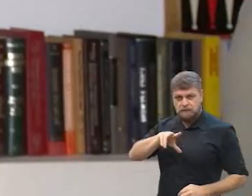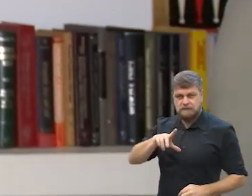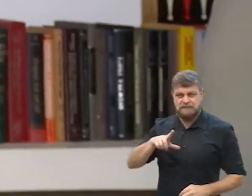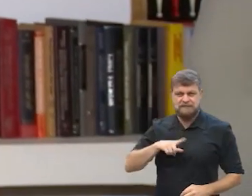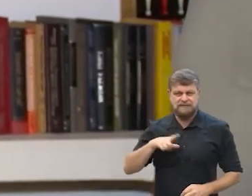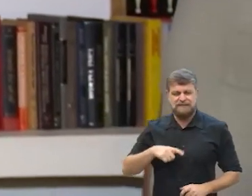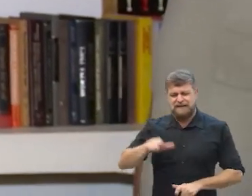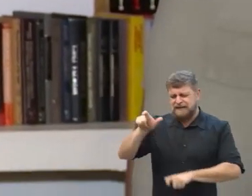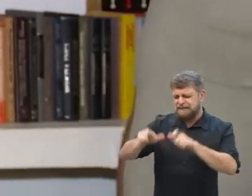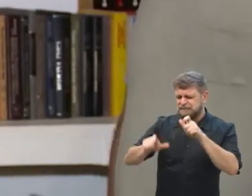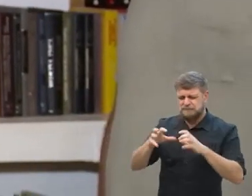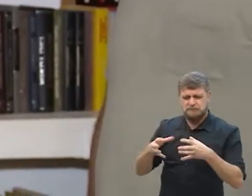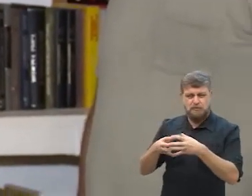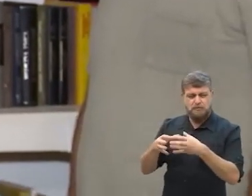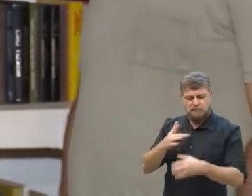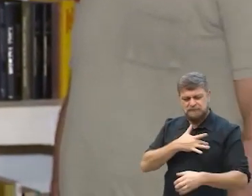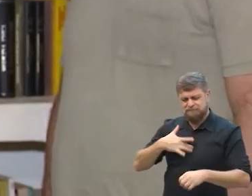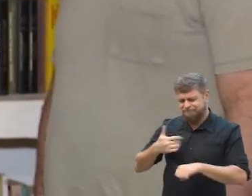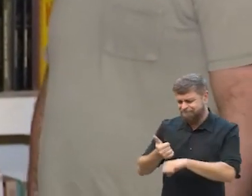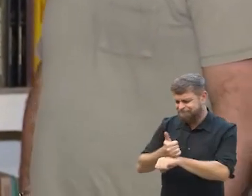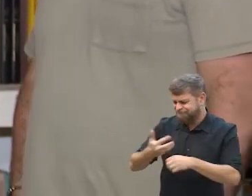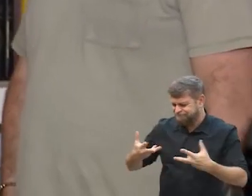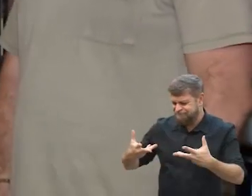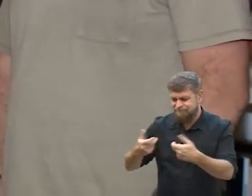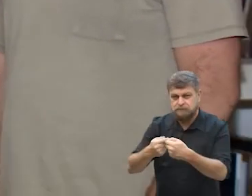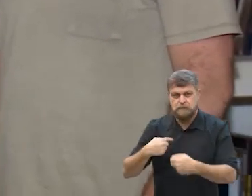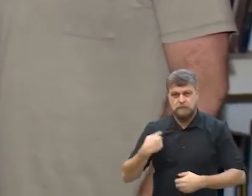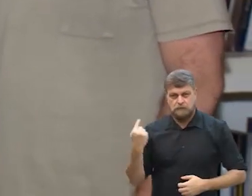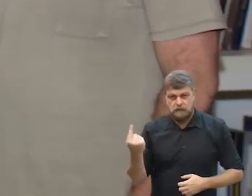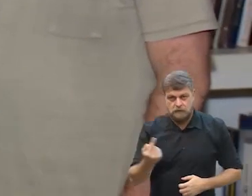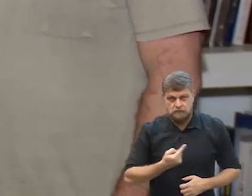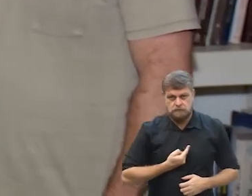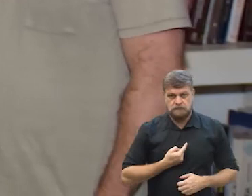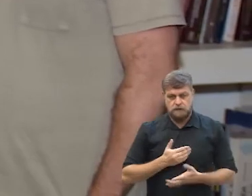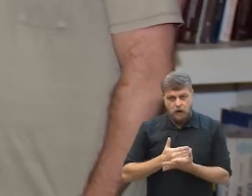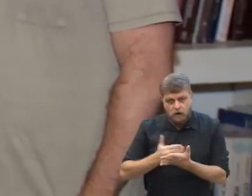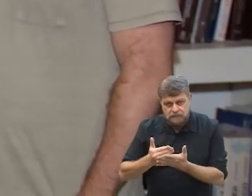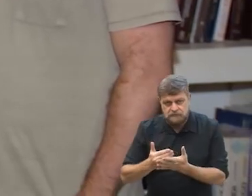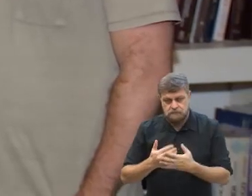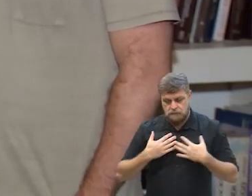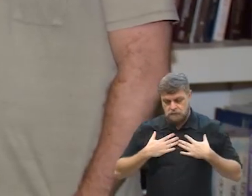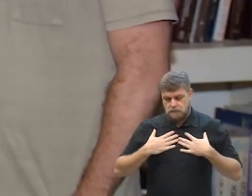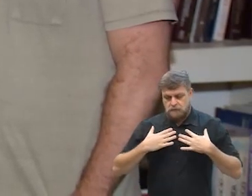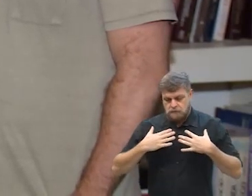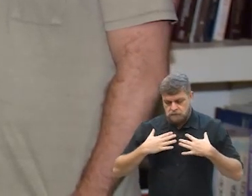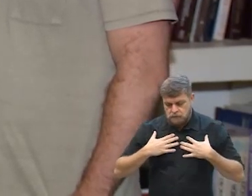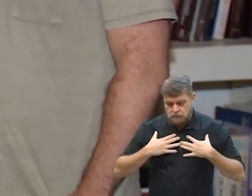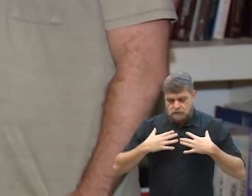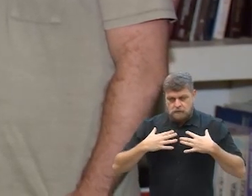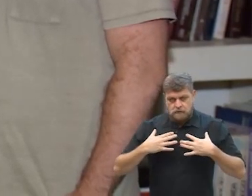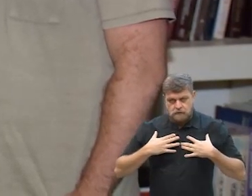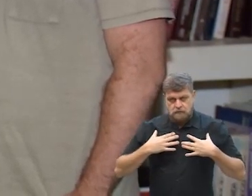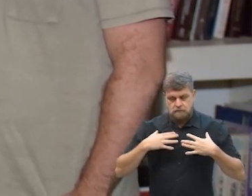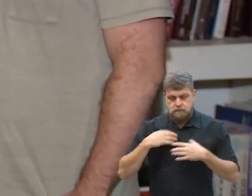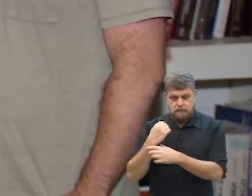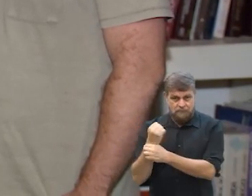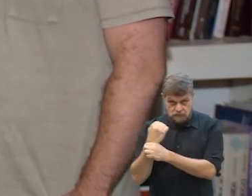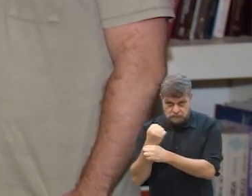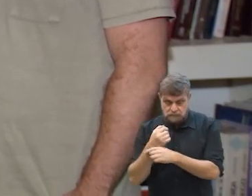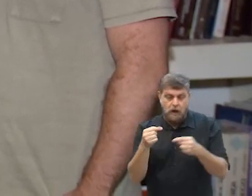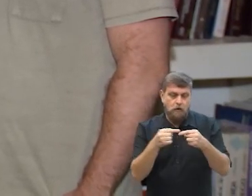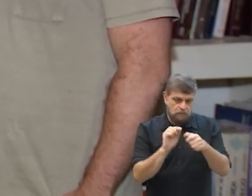Dr. Arli, um cara fantástico, a fisioterapeuta, nós fizemos um grupo e começamos a fazer fisioterapia. Então, a fisioterapia está no